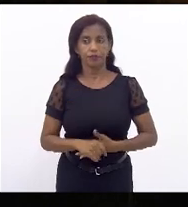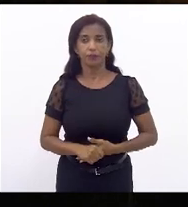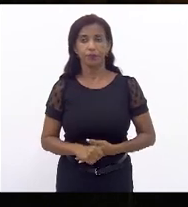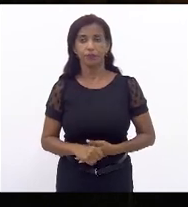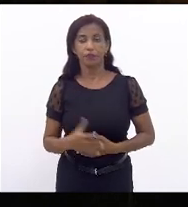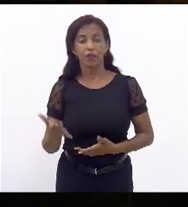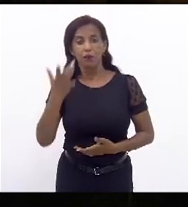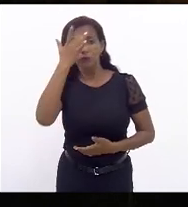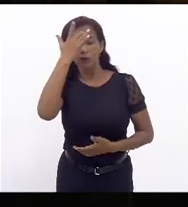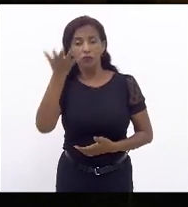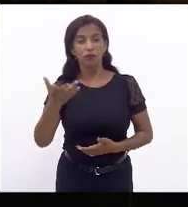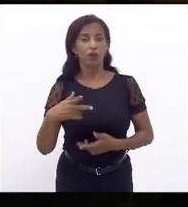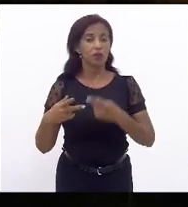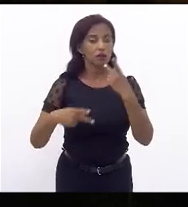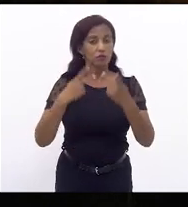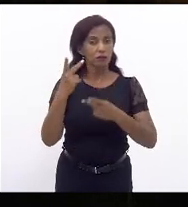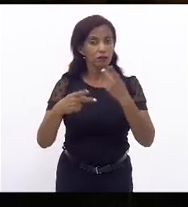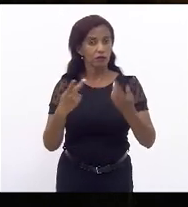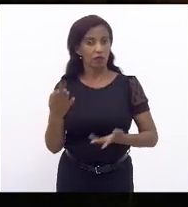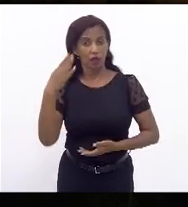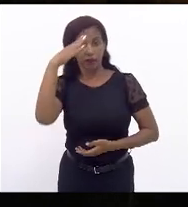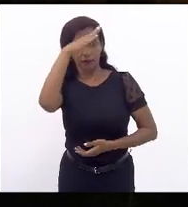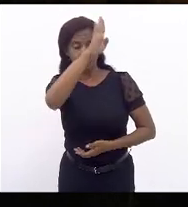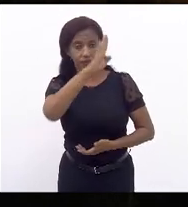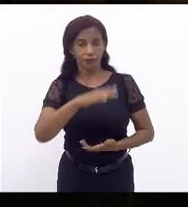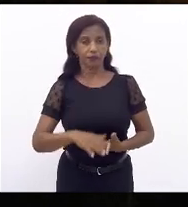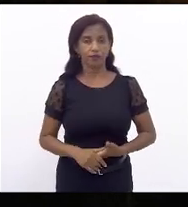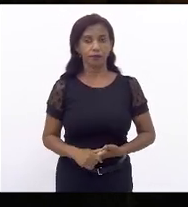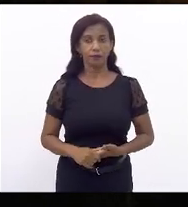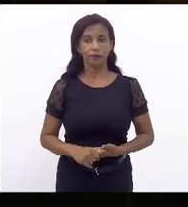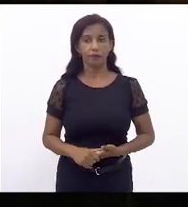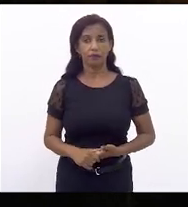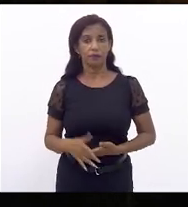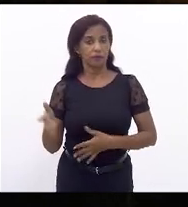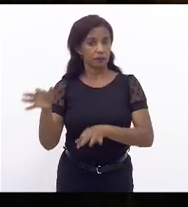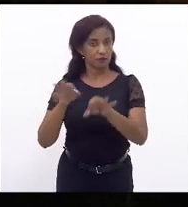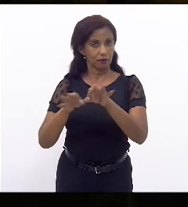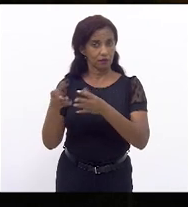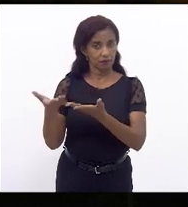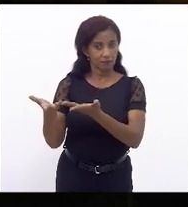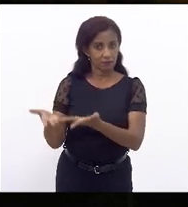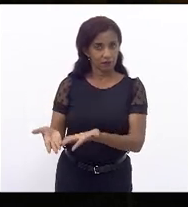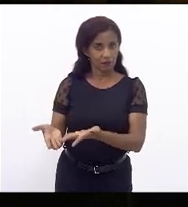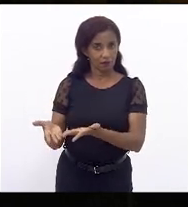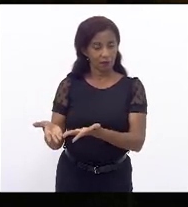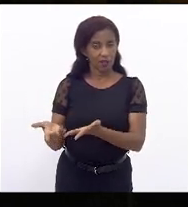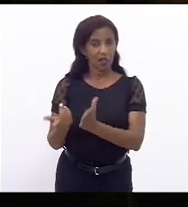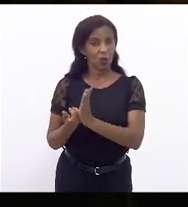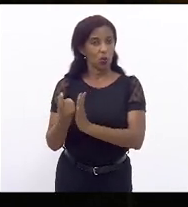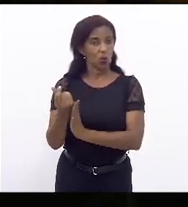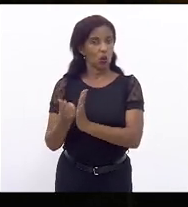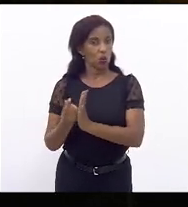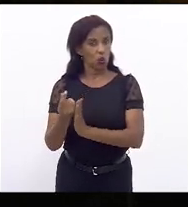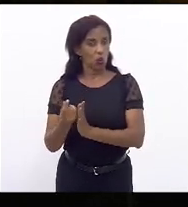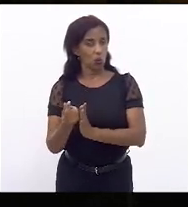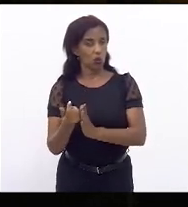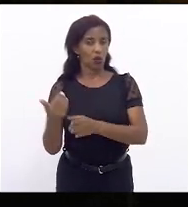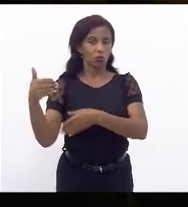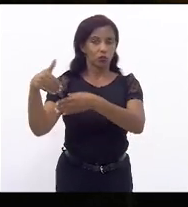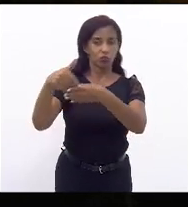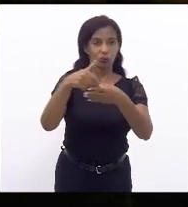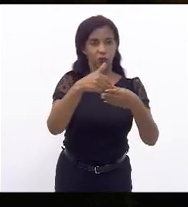é muito fácil falar que é bolsonarista. Dessa maneira, ele está lucrando com o